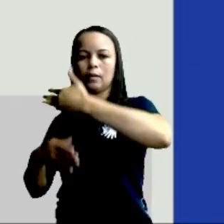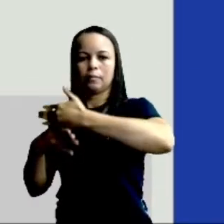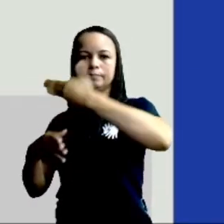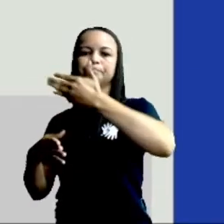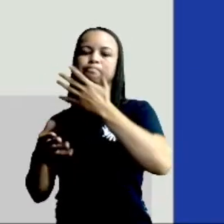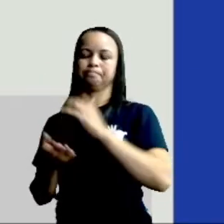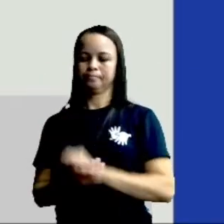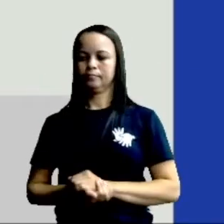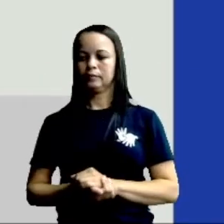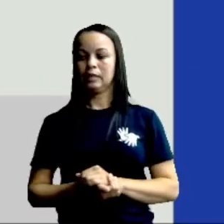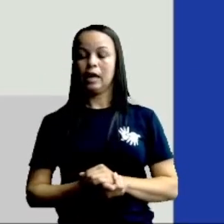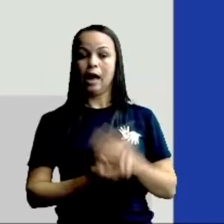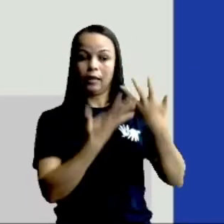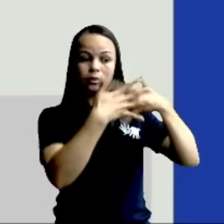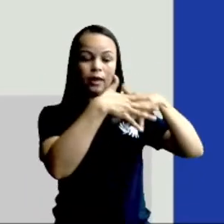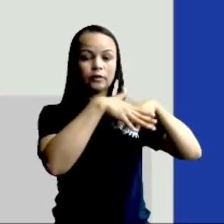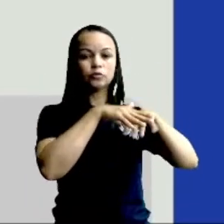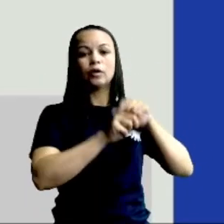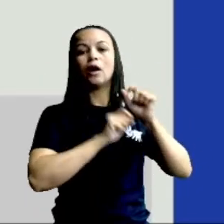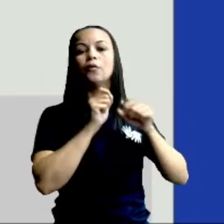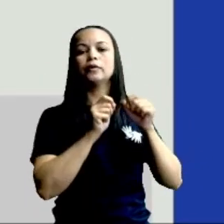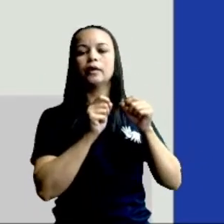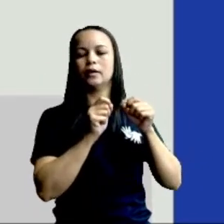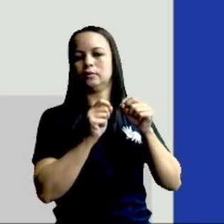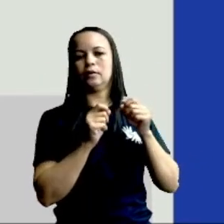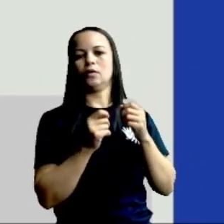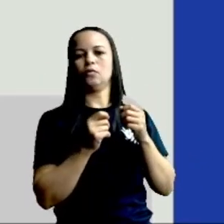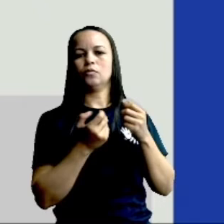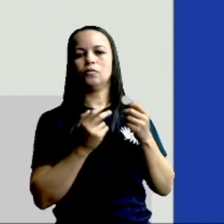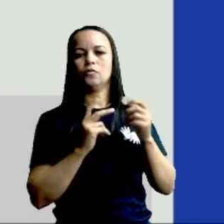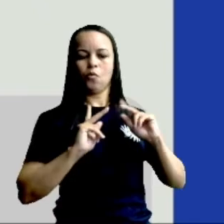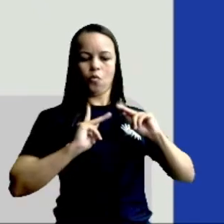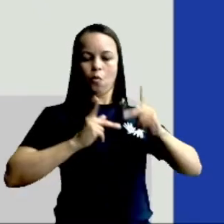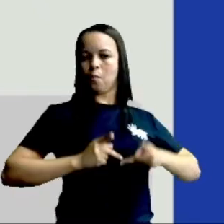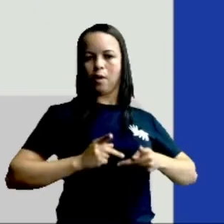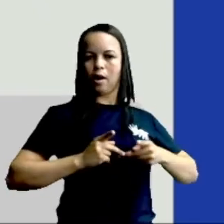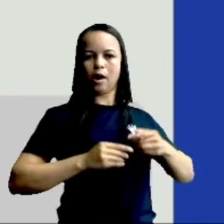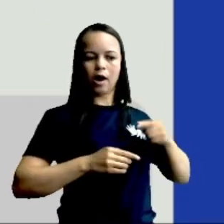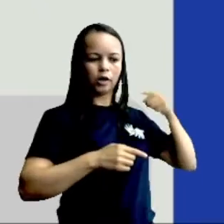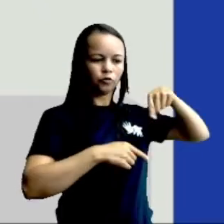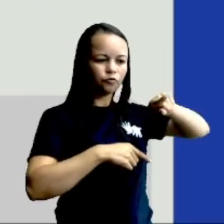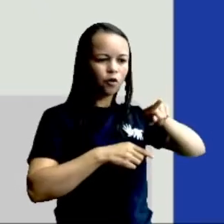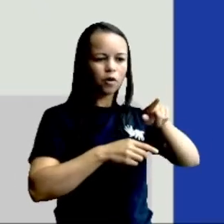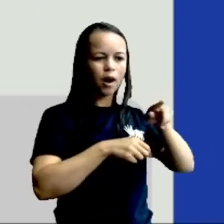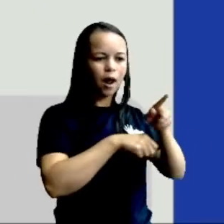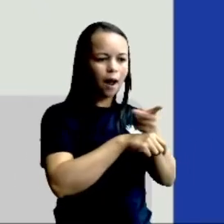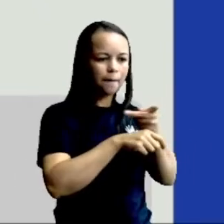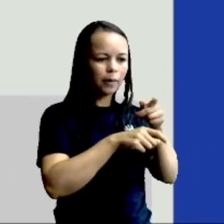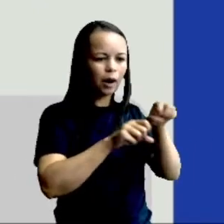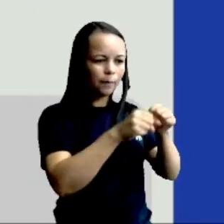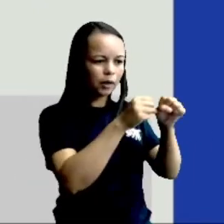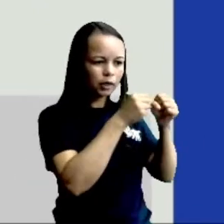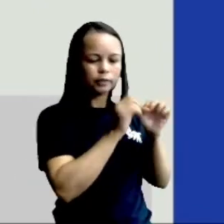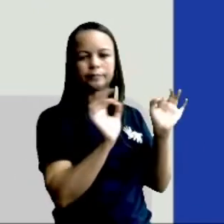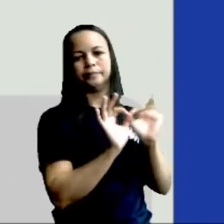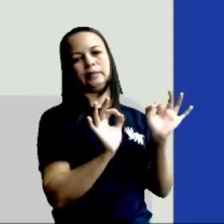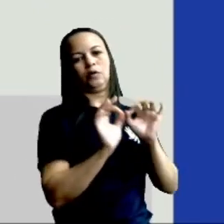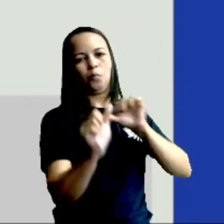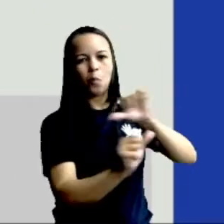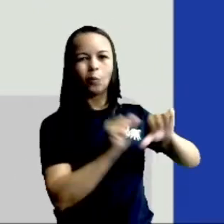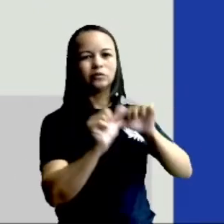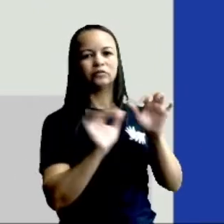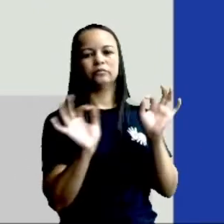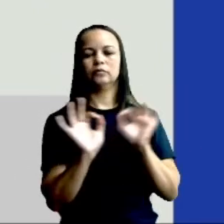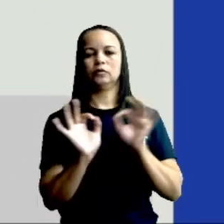vai trazer? Ela é conhecida como não humanizada. É aquela que não se modificou pela ação do homem. Por